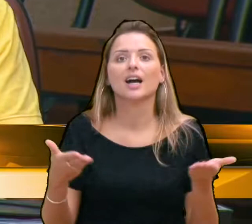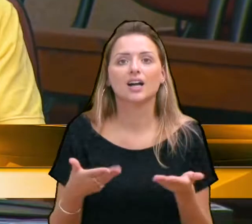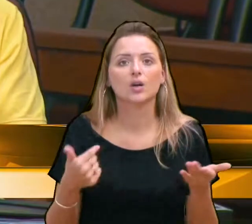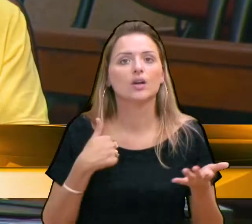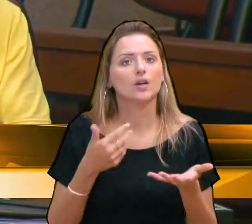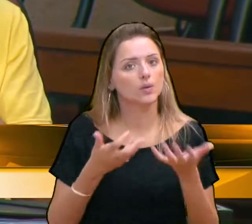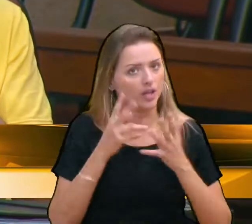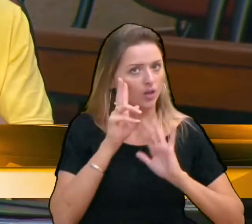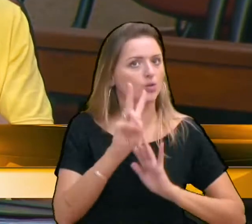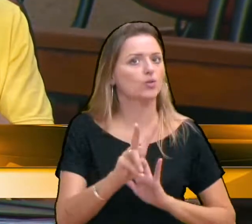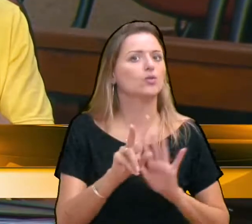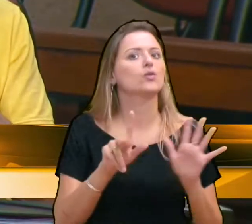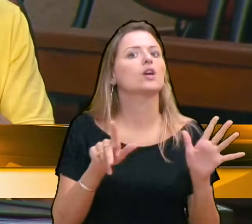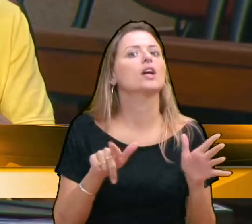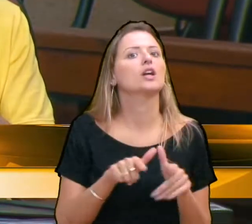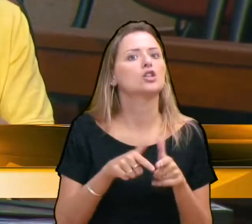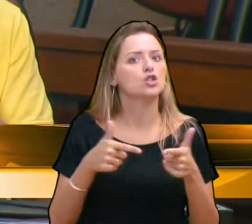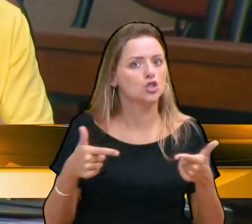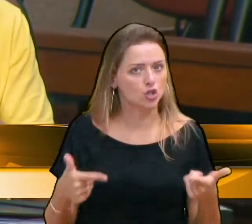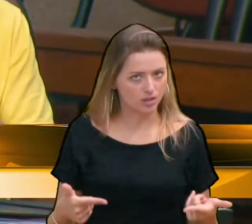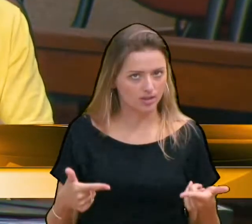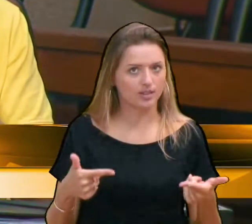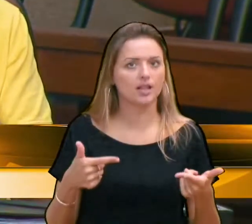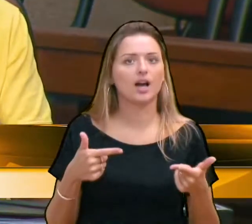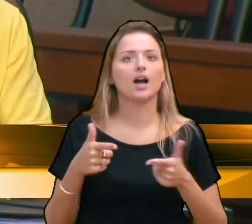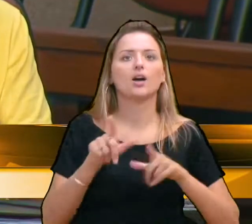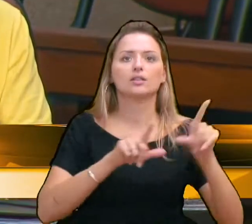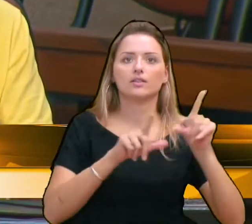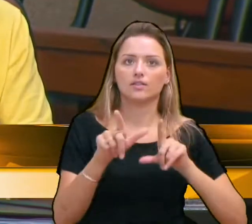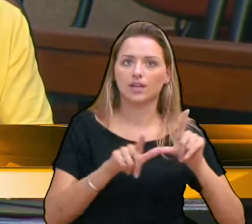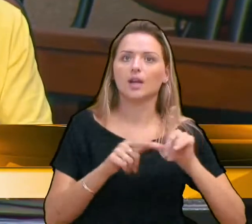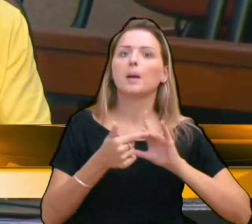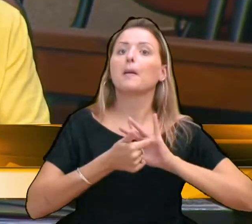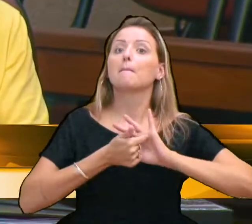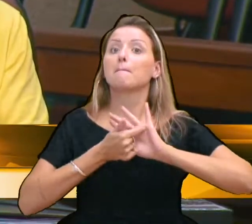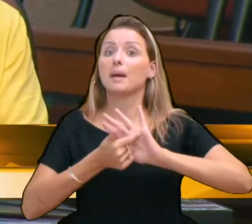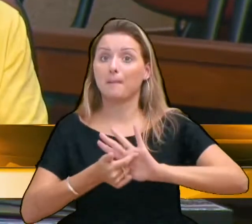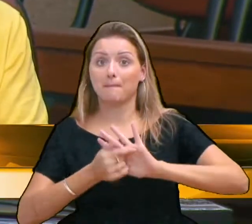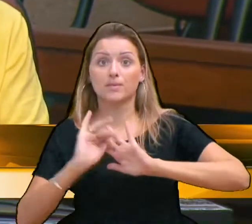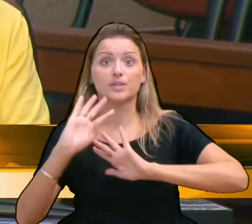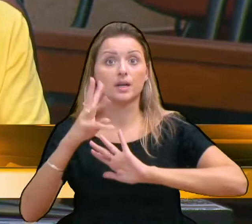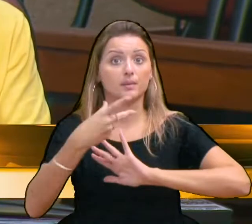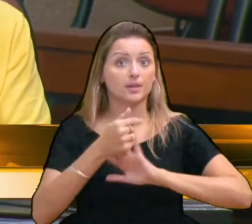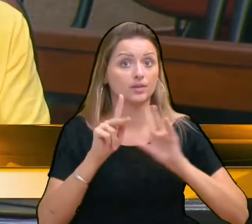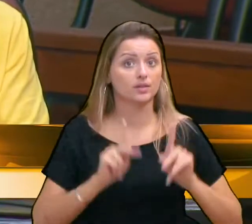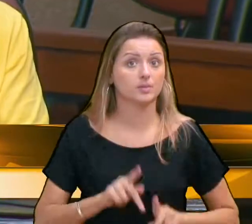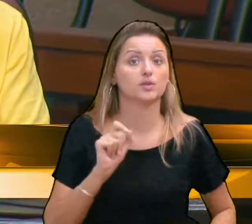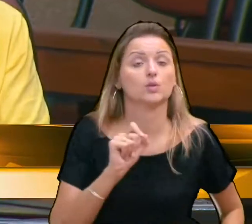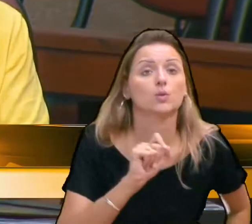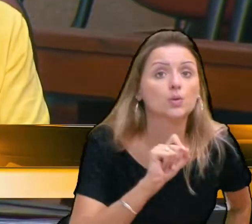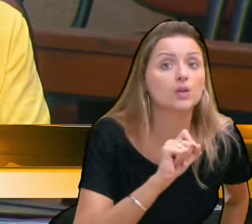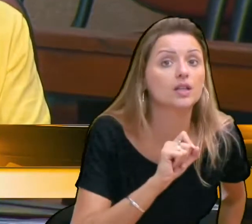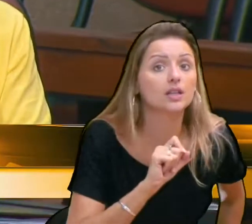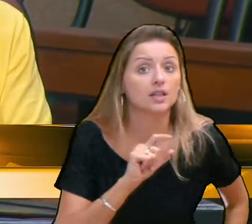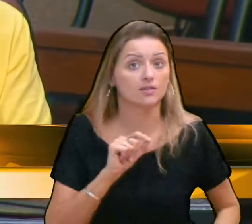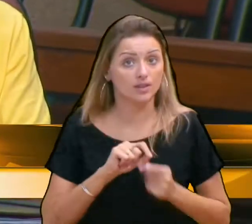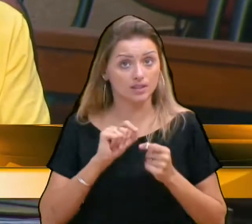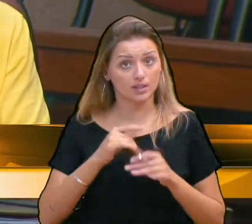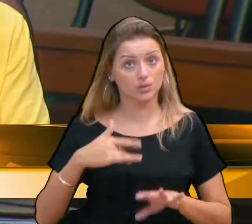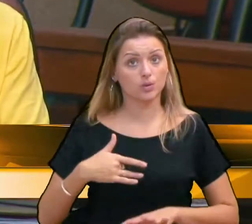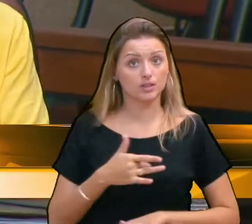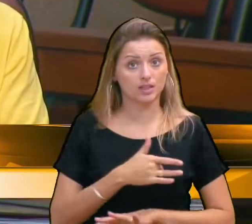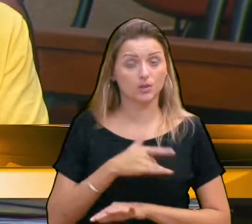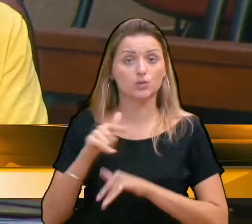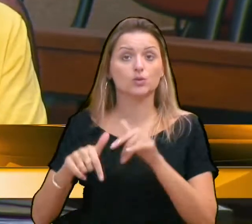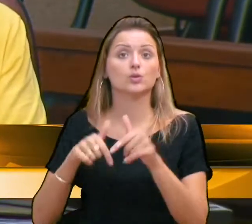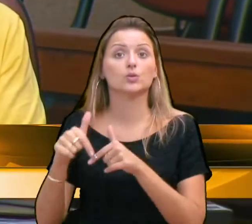imprensa ter a coragem de publicar os dois ofícios, para tornar público para essa cidade o que estão fazendo com a saúde e com a prestação de serviço